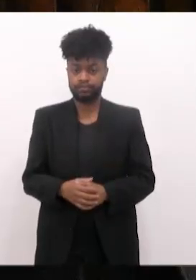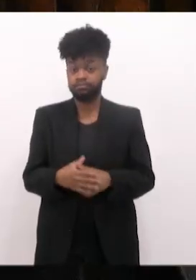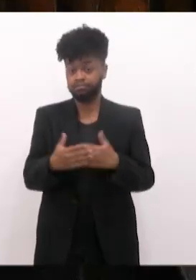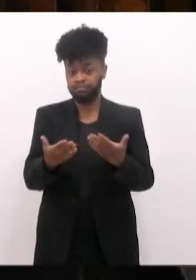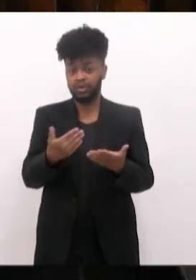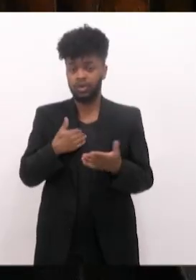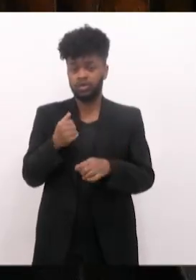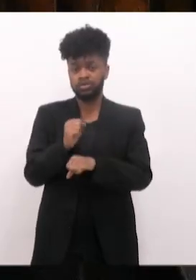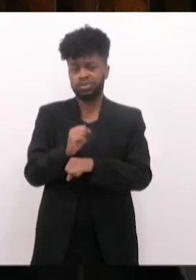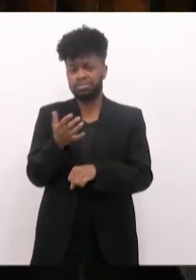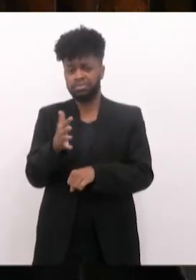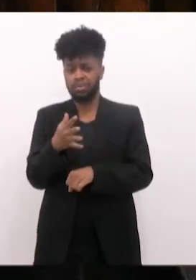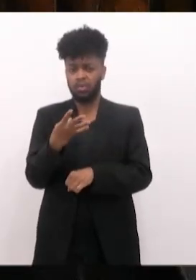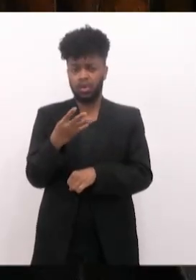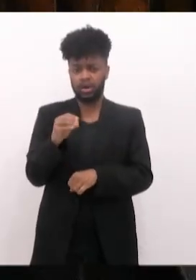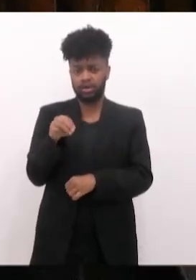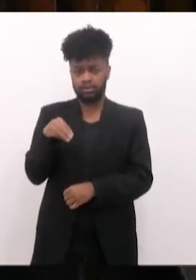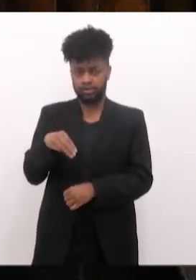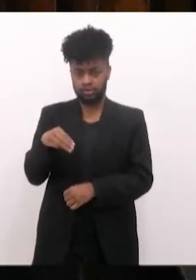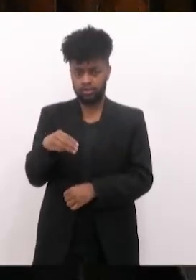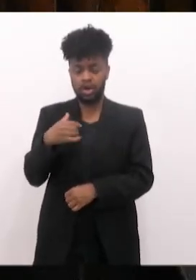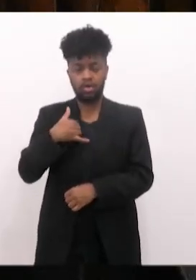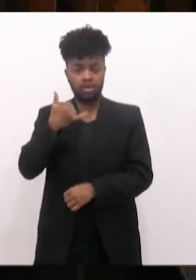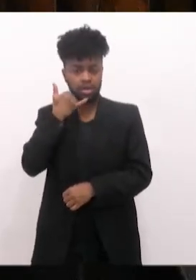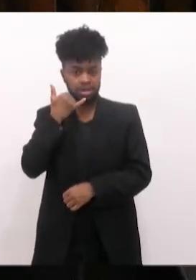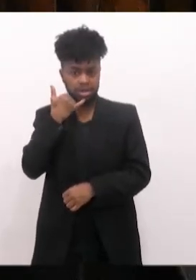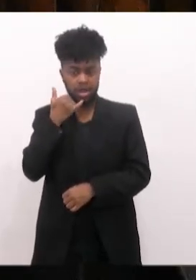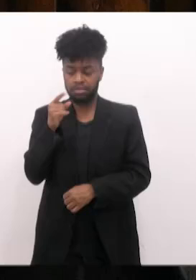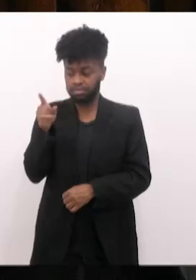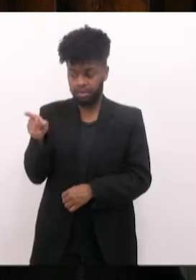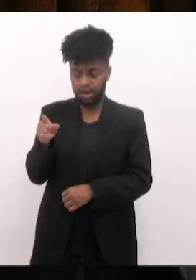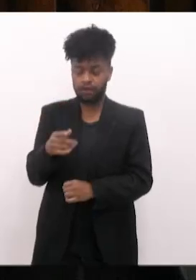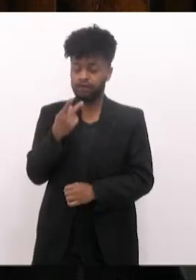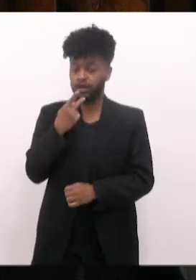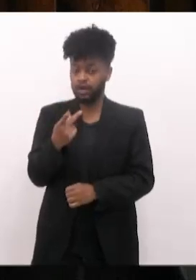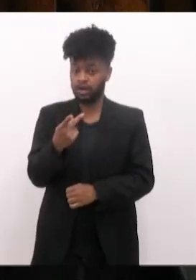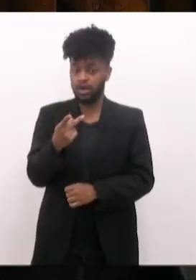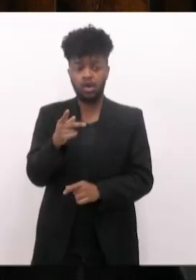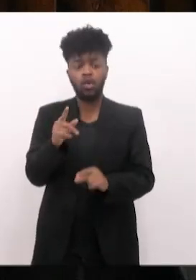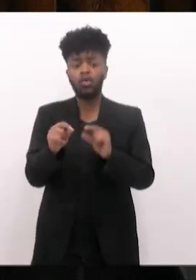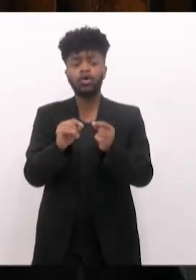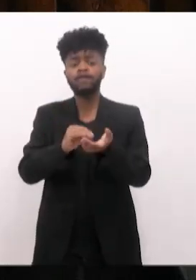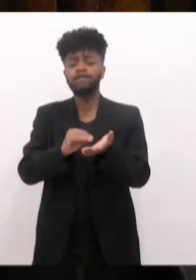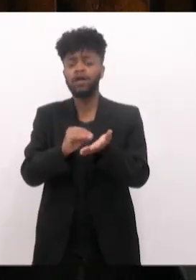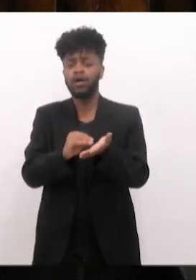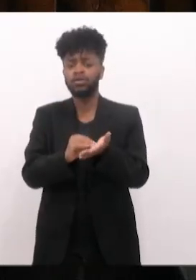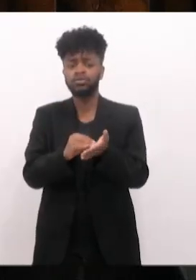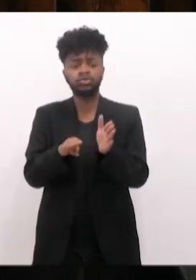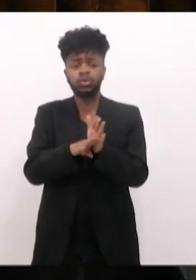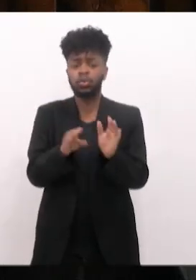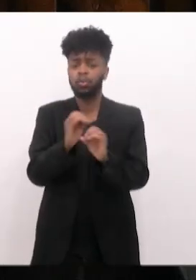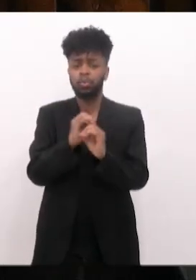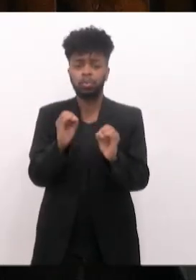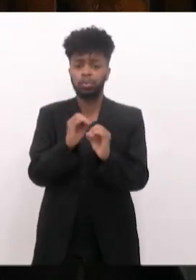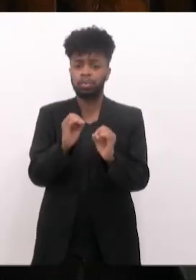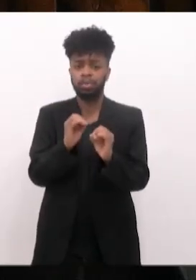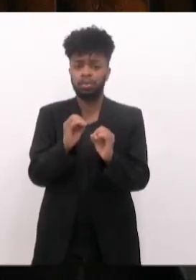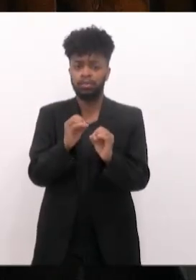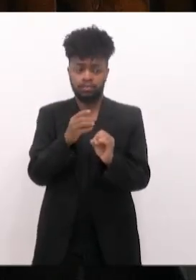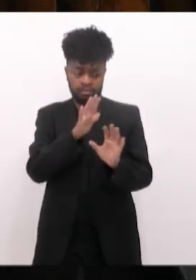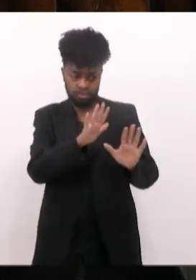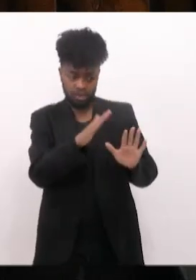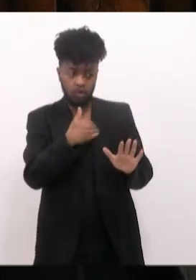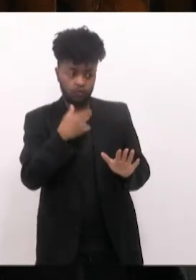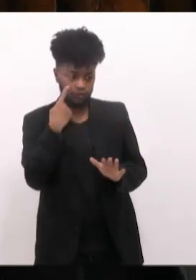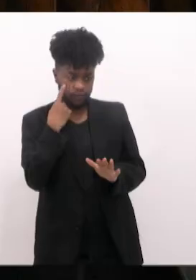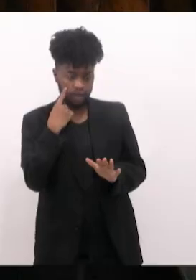por volta de 40 minutos. Liguei para o coronel, o que está faltando, chefe? Não chegou ninguém aqui. Espera aí que eu vou ver,